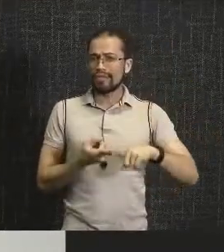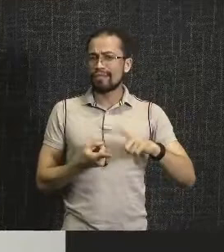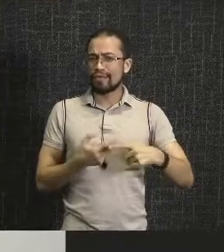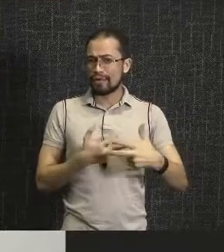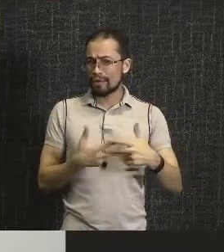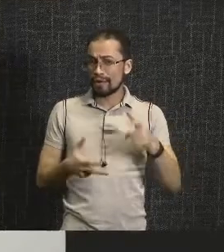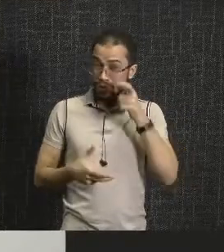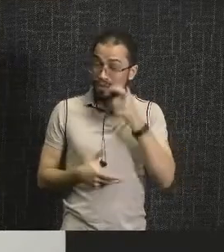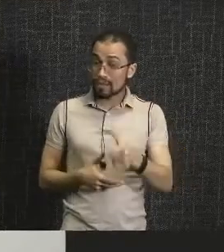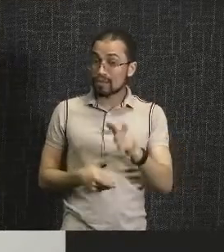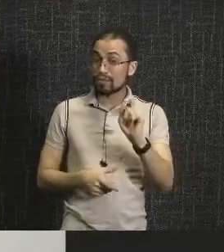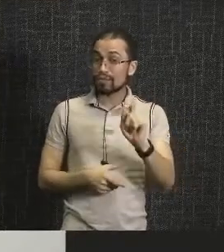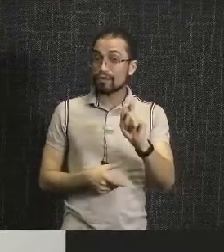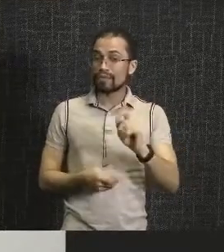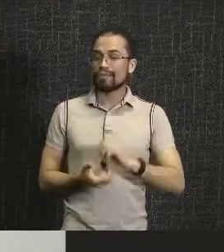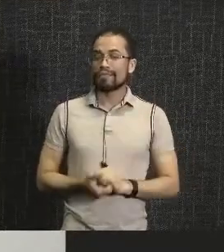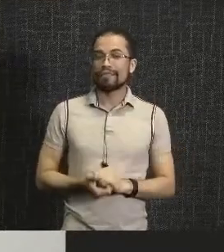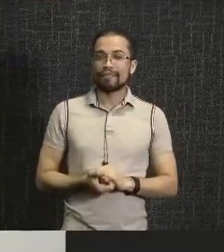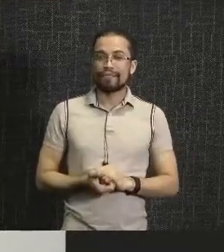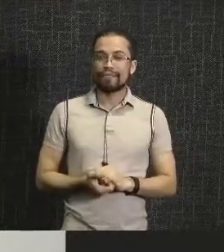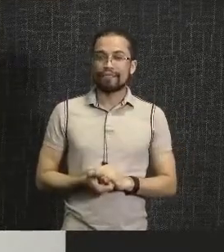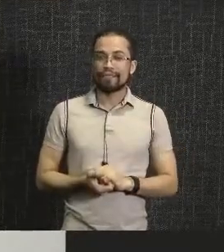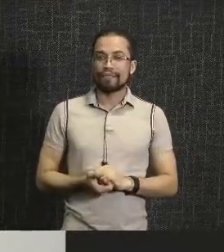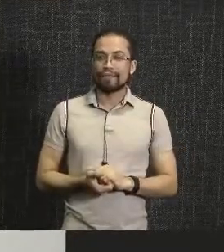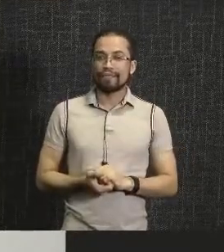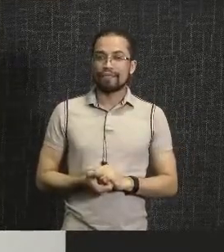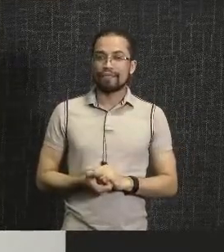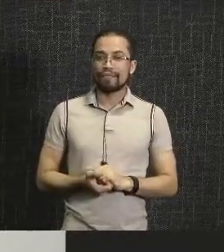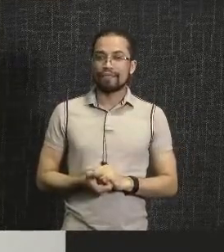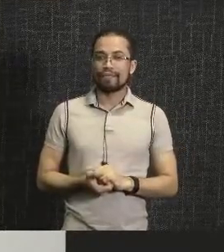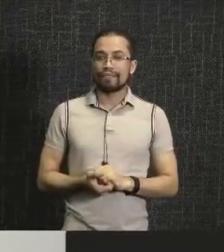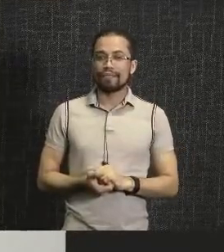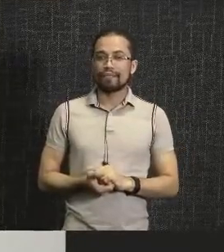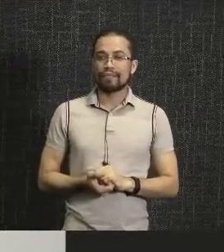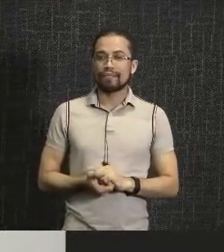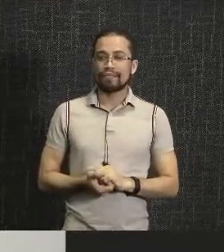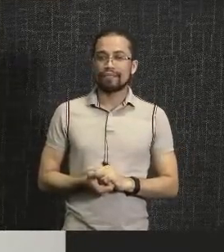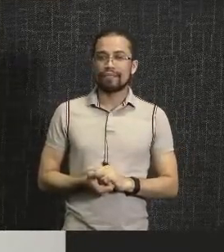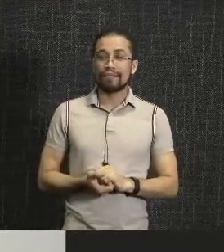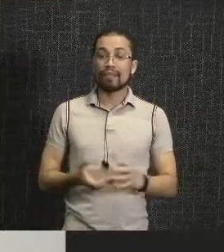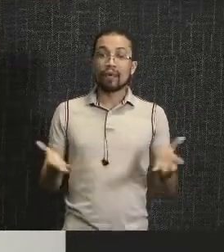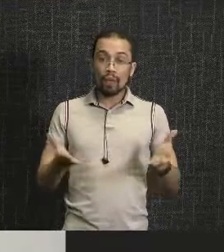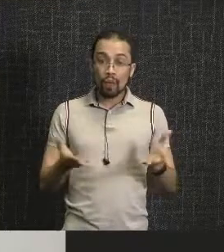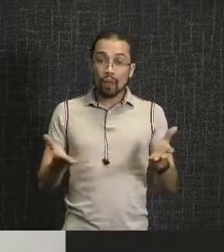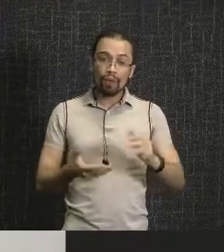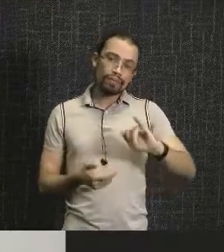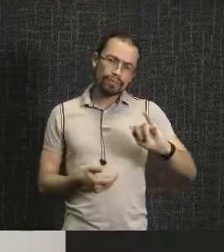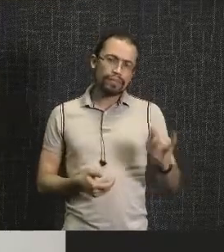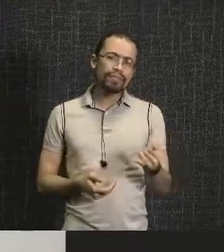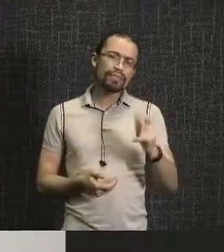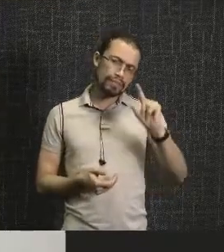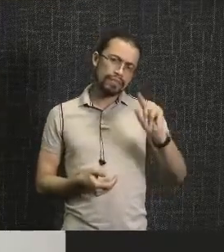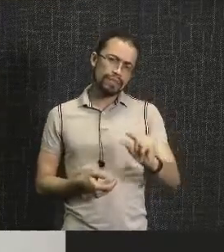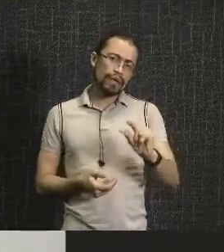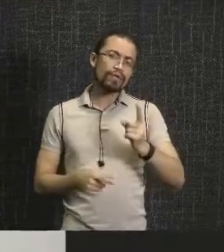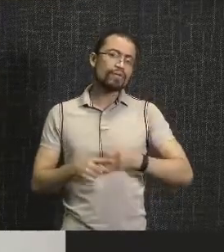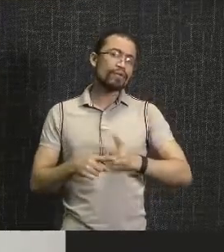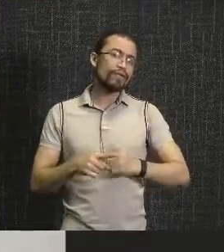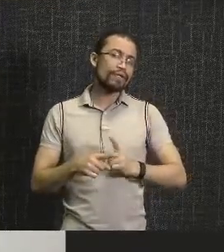escutando é entender o seguinte: ela chegou no nível baixo, no nível que a gente tem hoje,